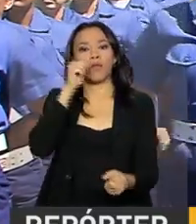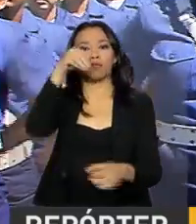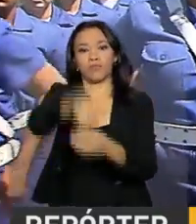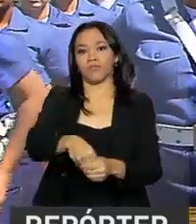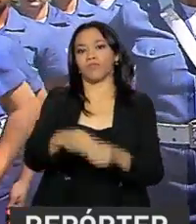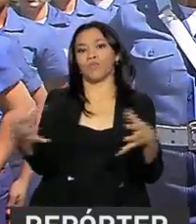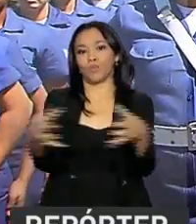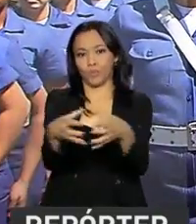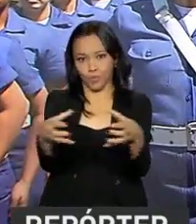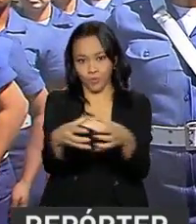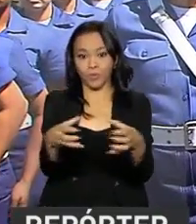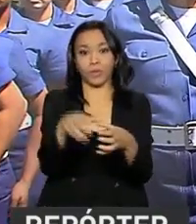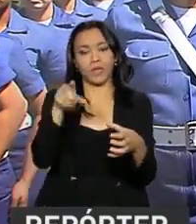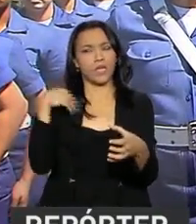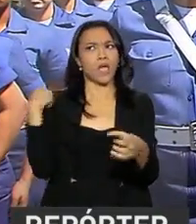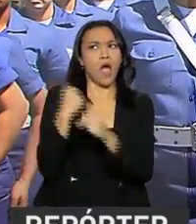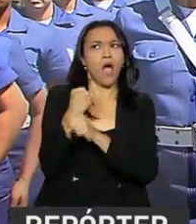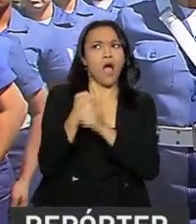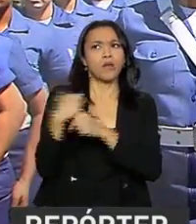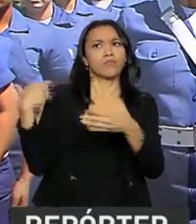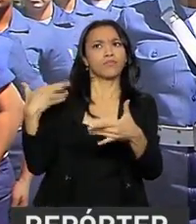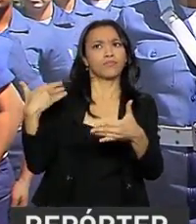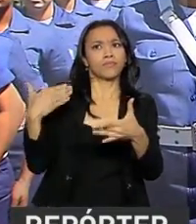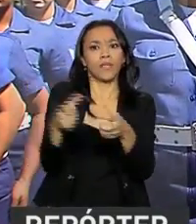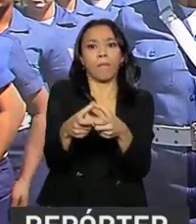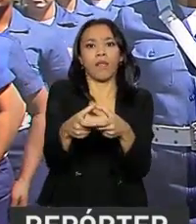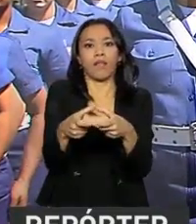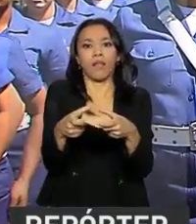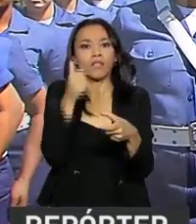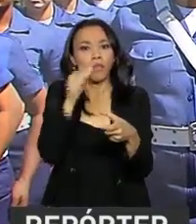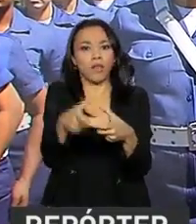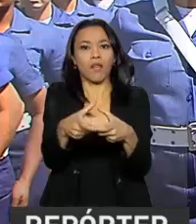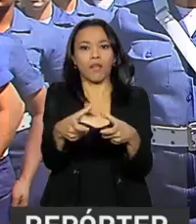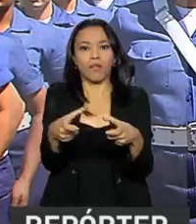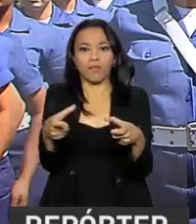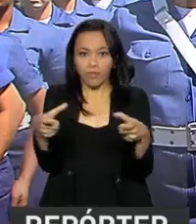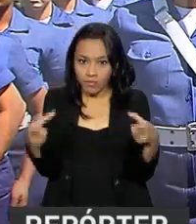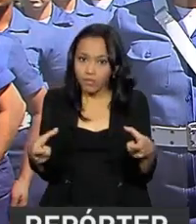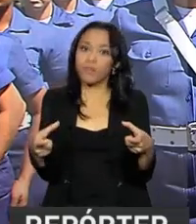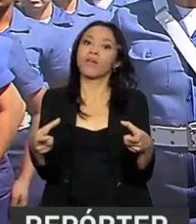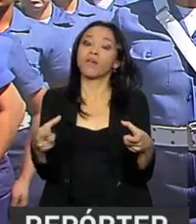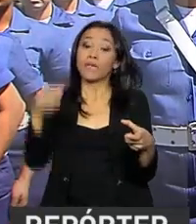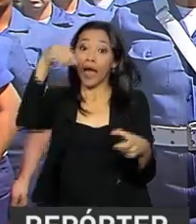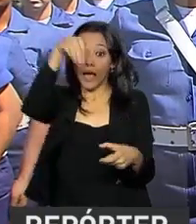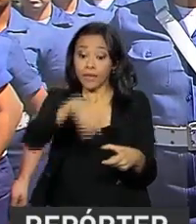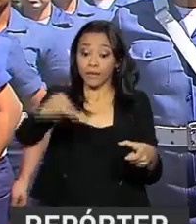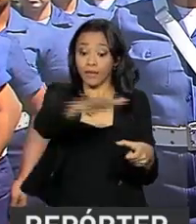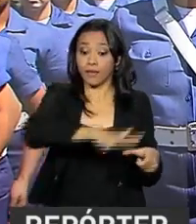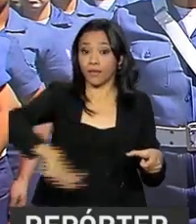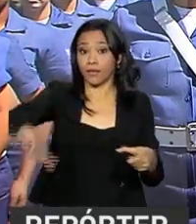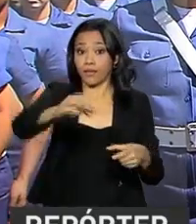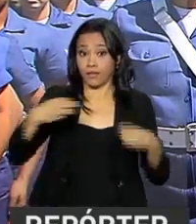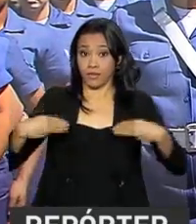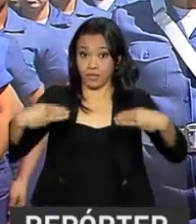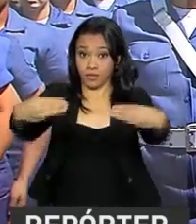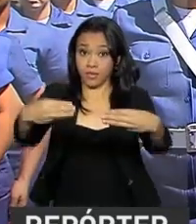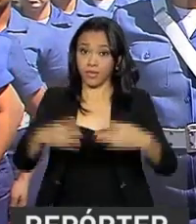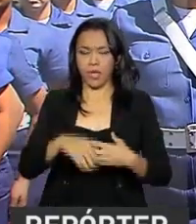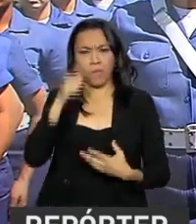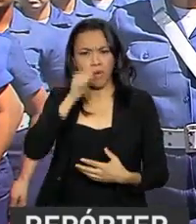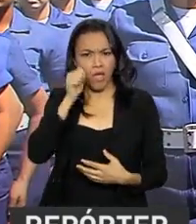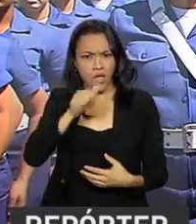ao longo dos anos essa participação feminina só aumentou na Explanada dos Ministérios 80 mulheres entre